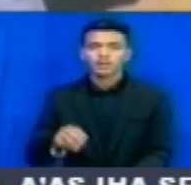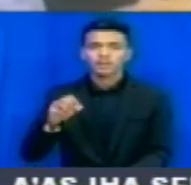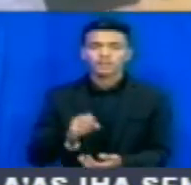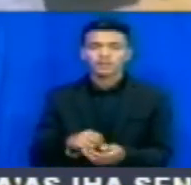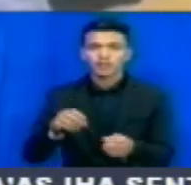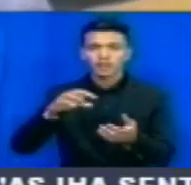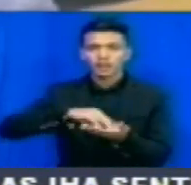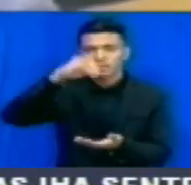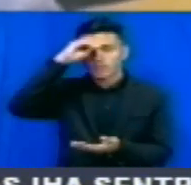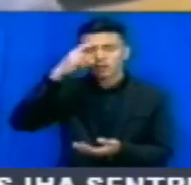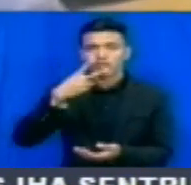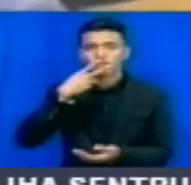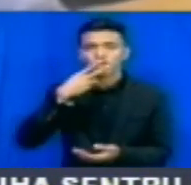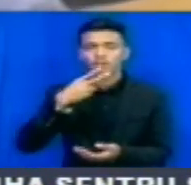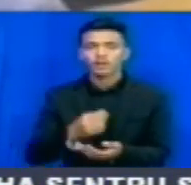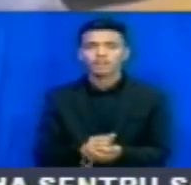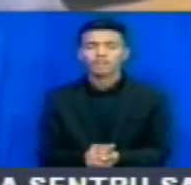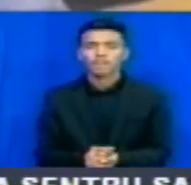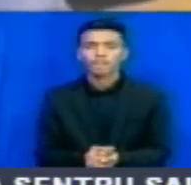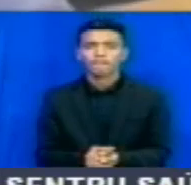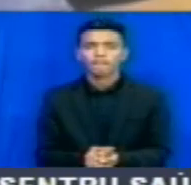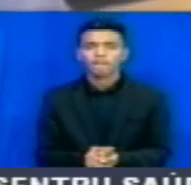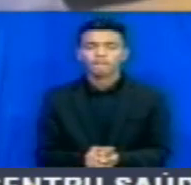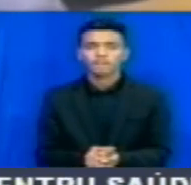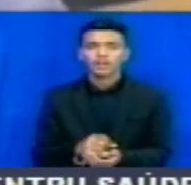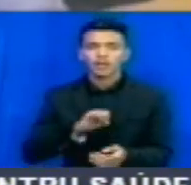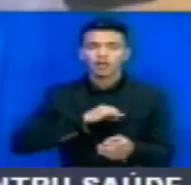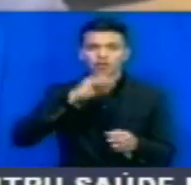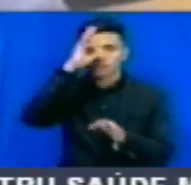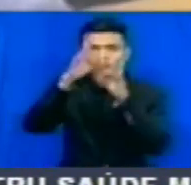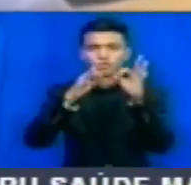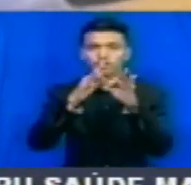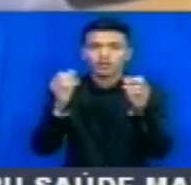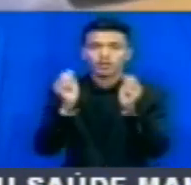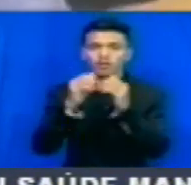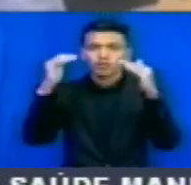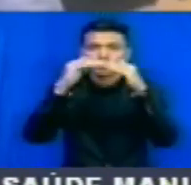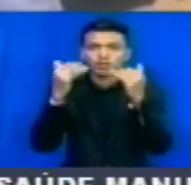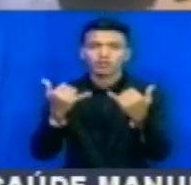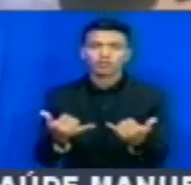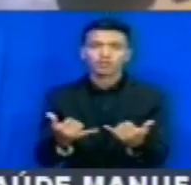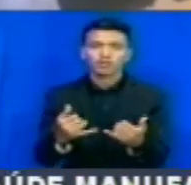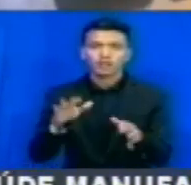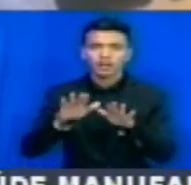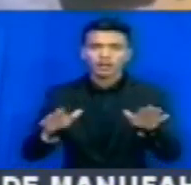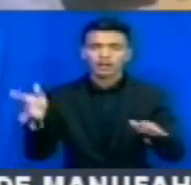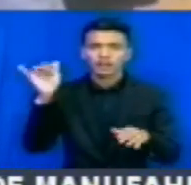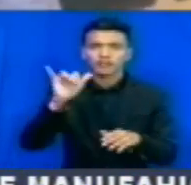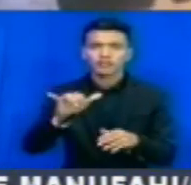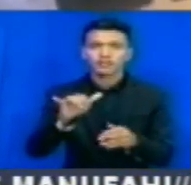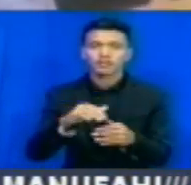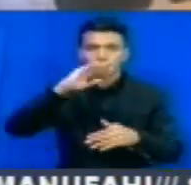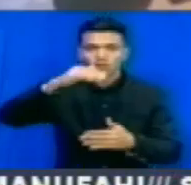lo saprende fuma itu afir kata kau sormoto itu ne aling sira uang